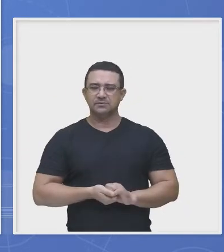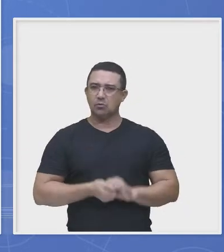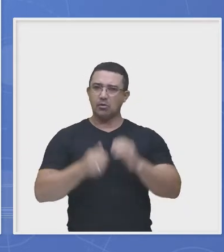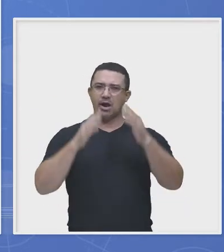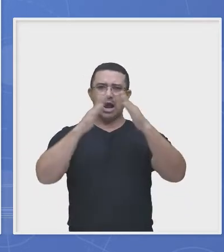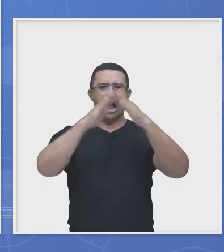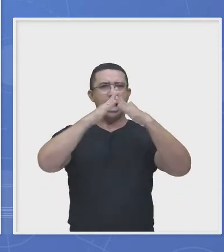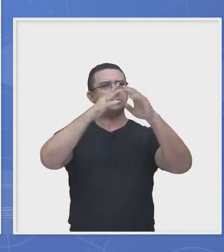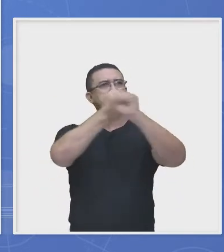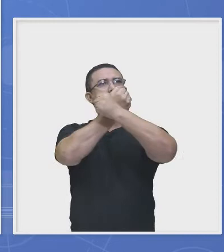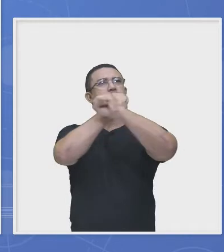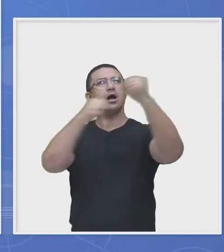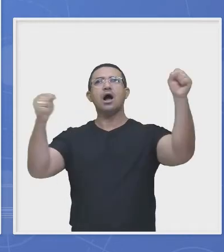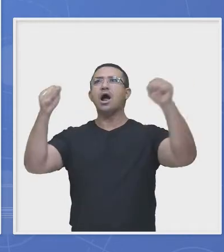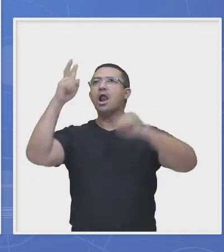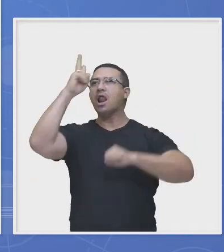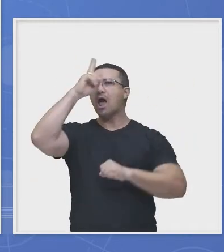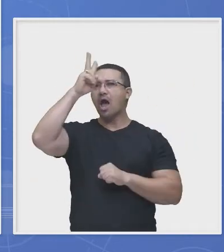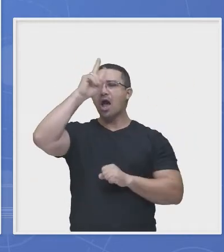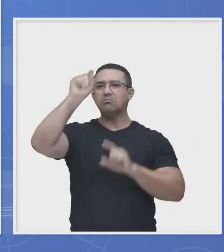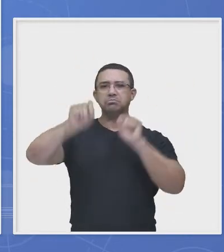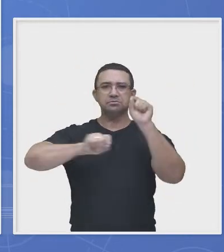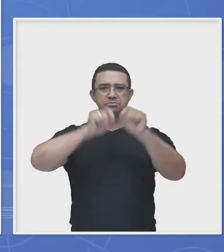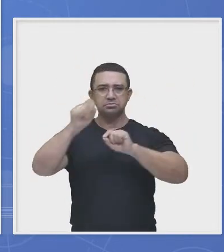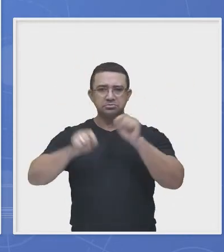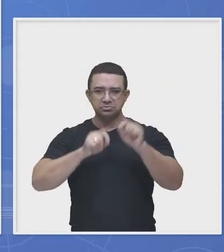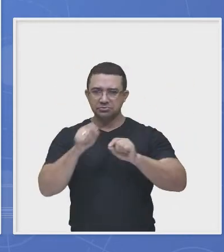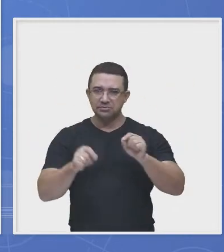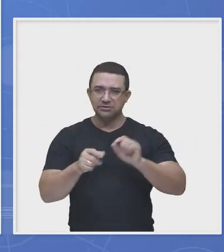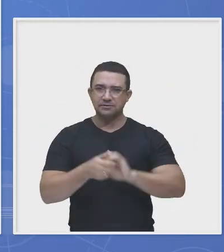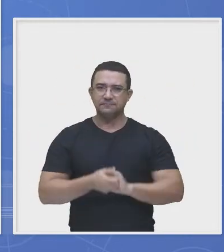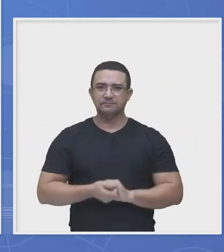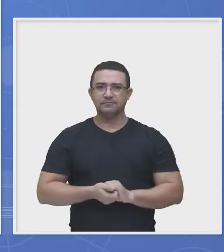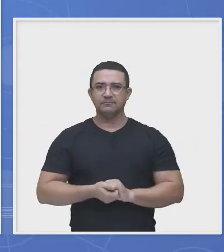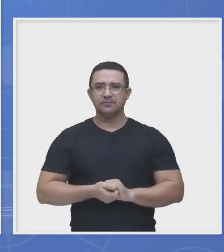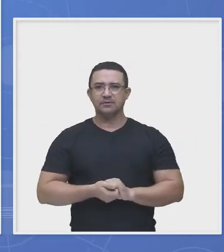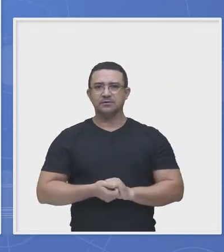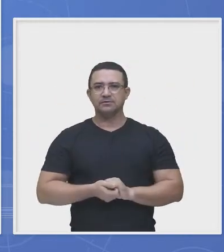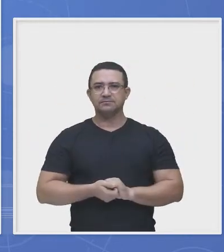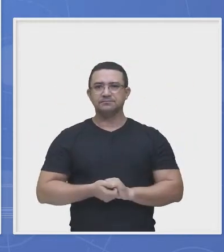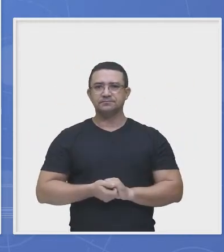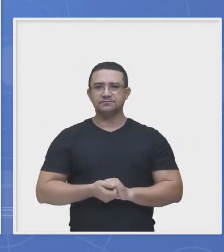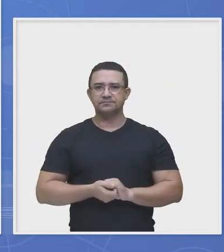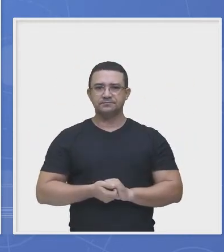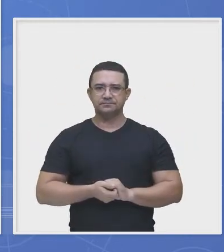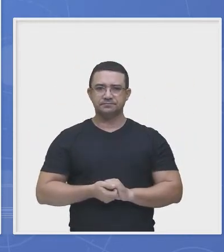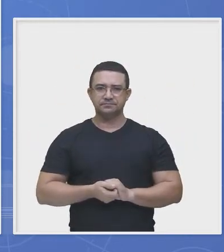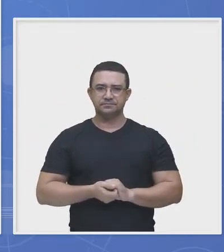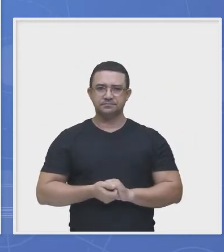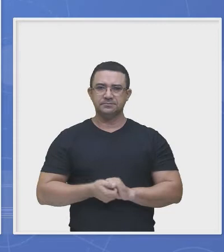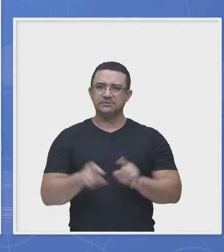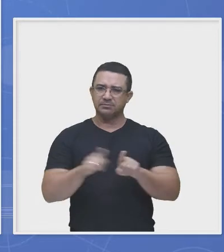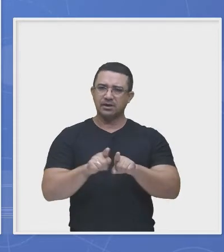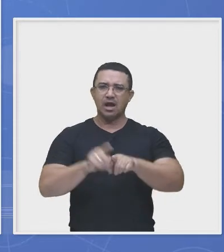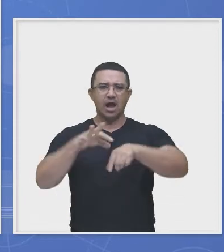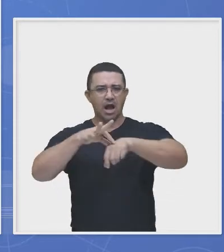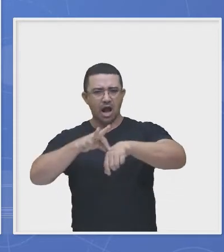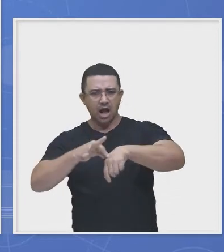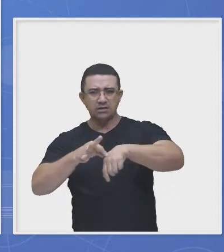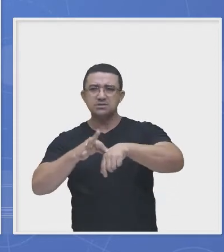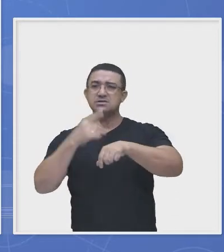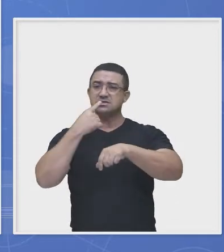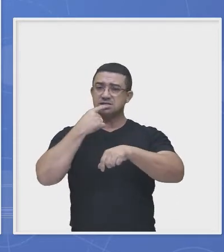que lembram ossaturas de megatérios, onde as carnes, o sangue e a vida